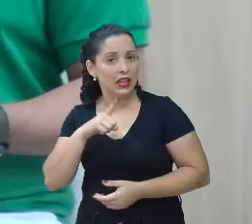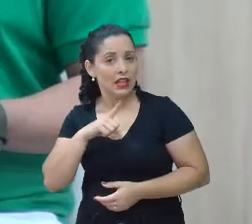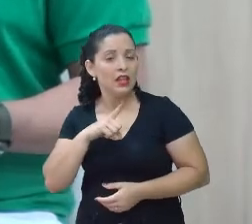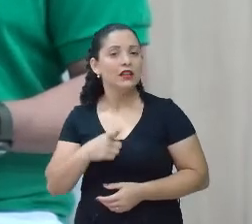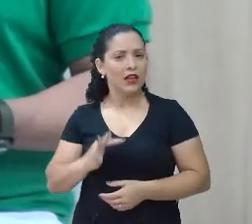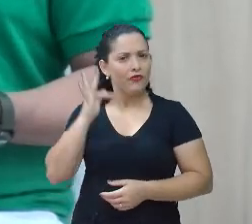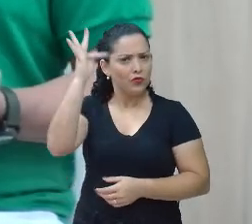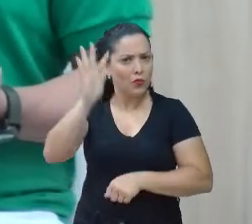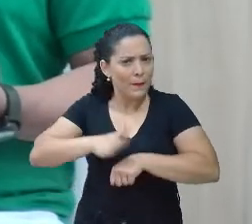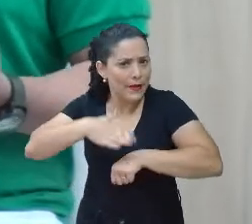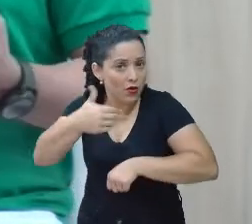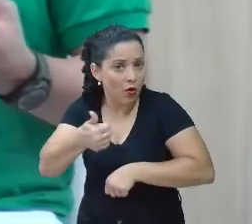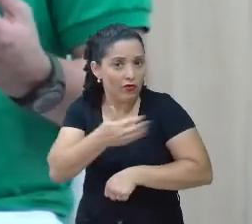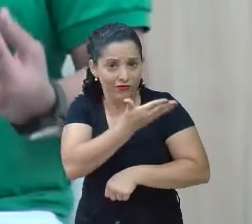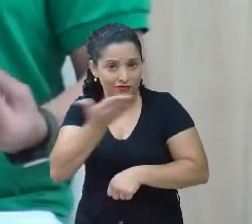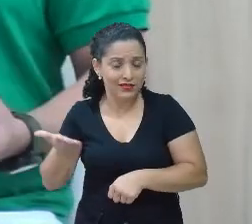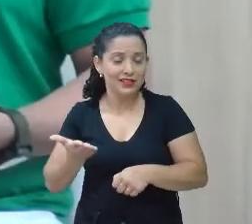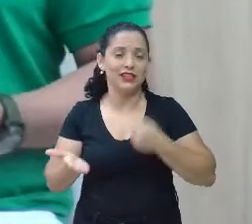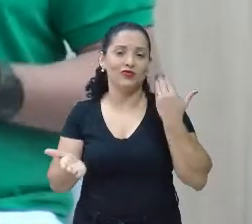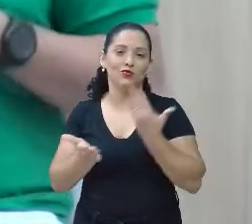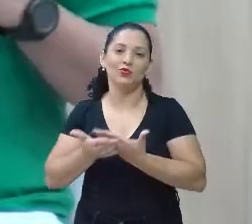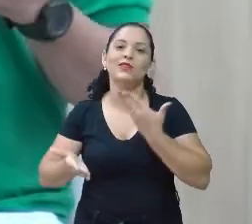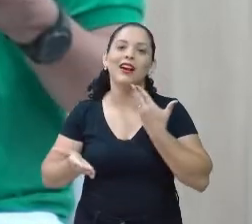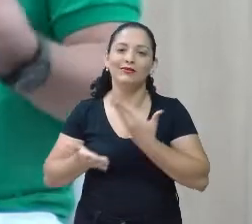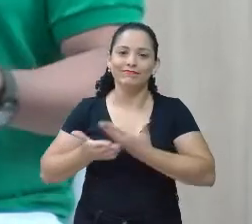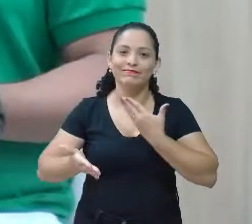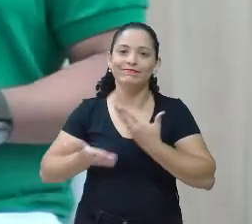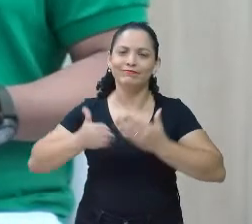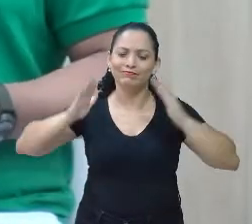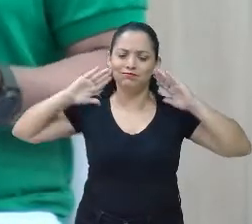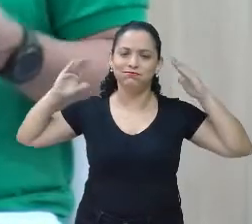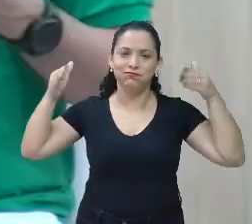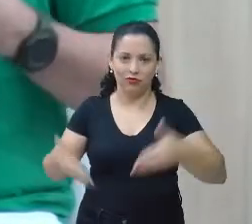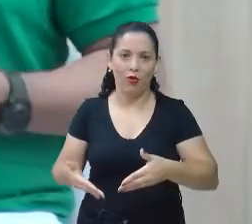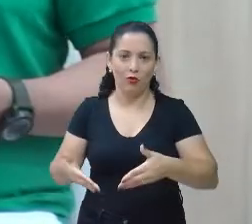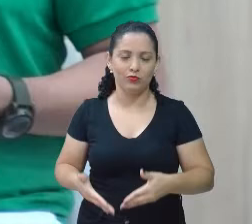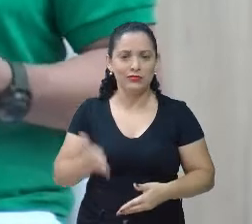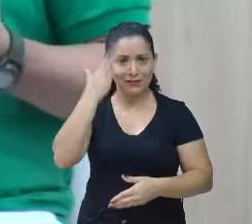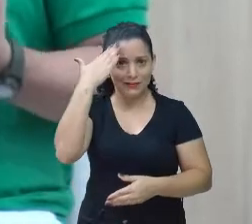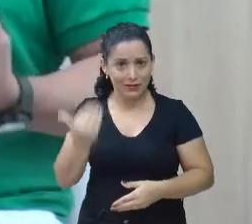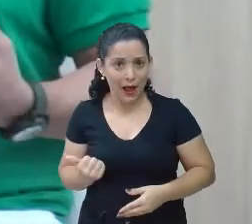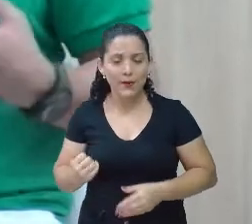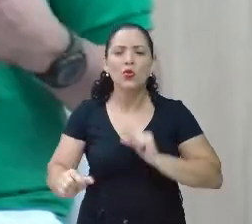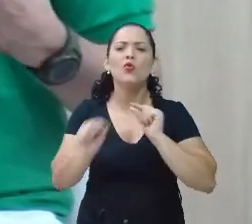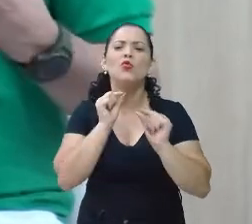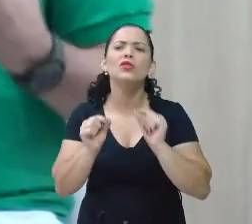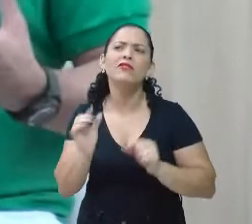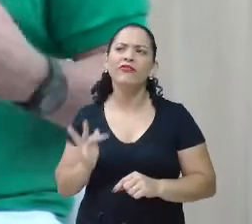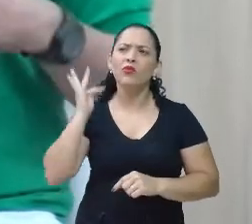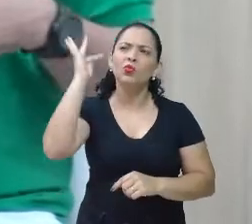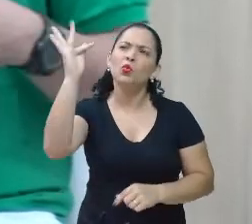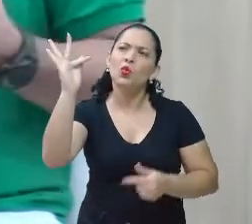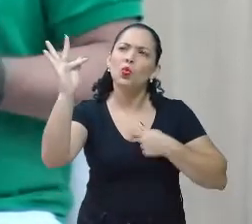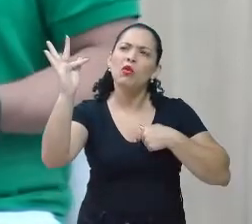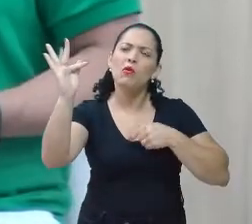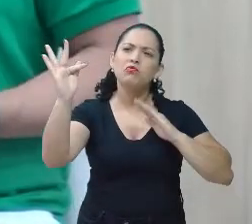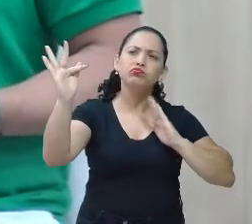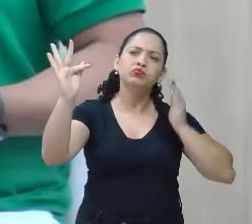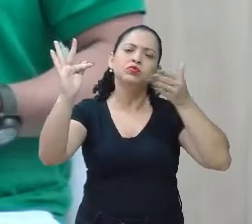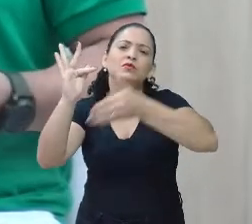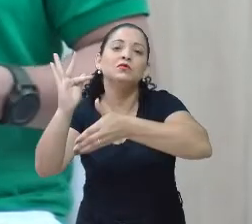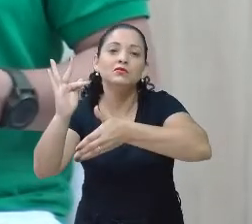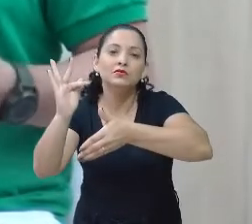estudo, certo? Então, independente se você sabe ou não o que você quer ser, por enquanto, o que você tem que ser é ser estudante, é estar